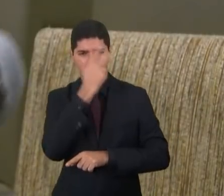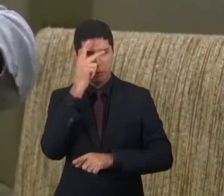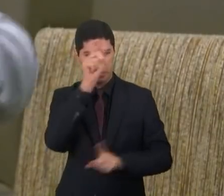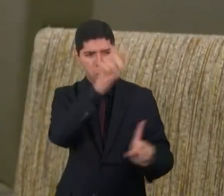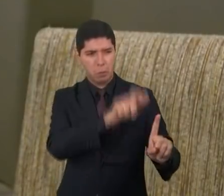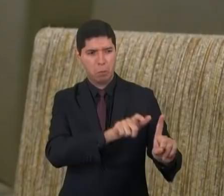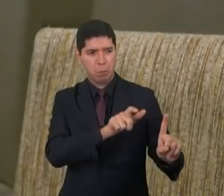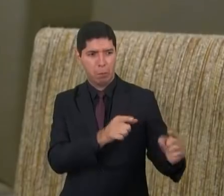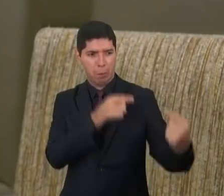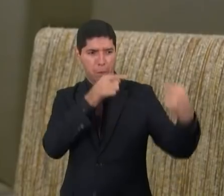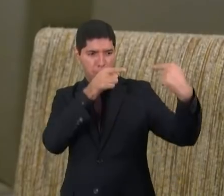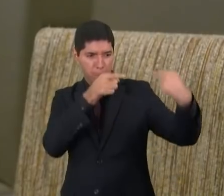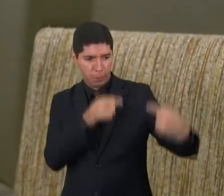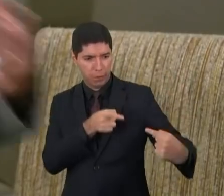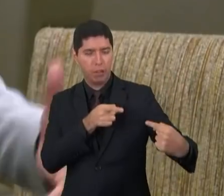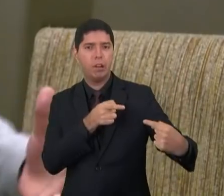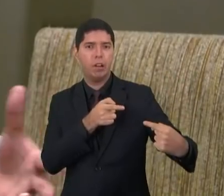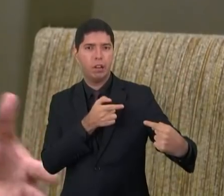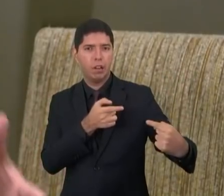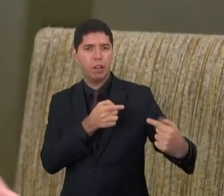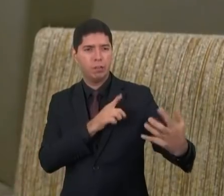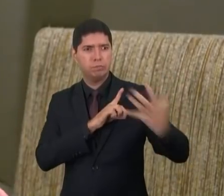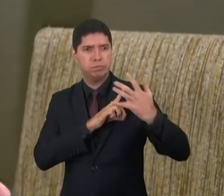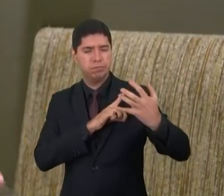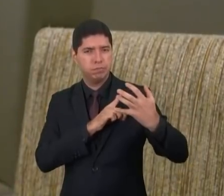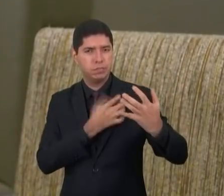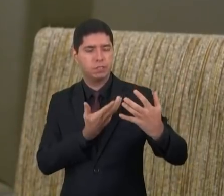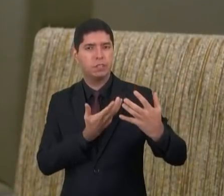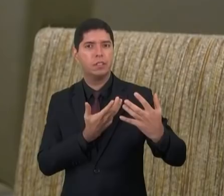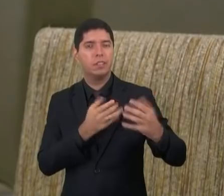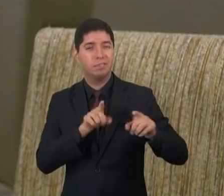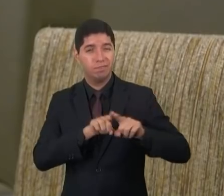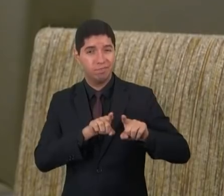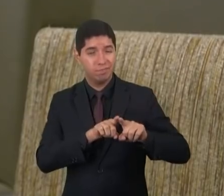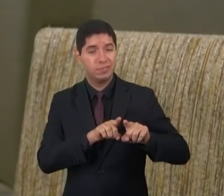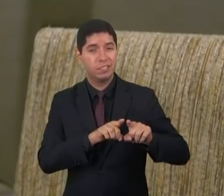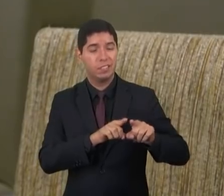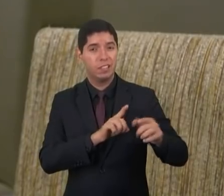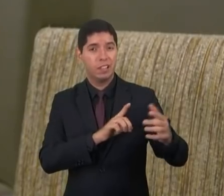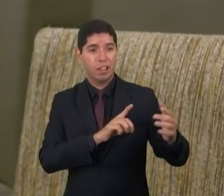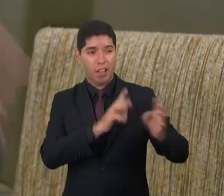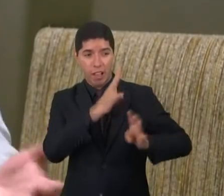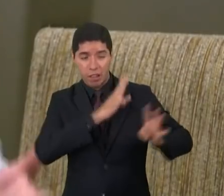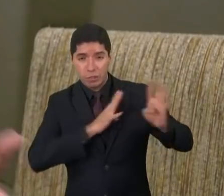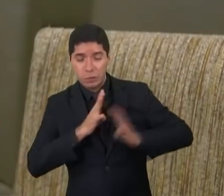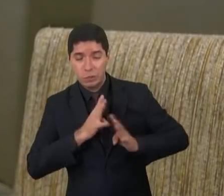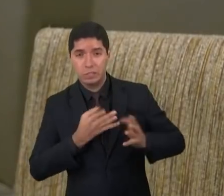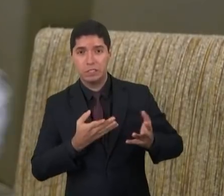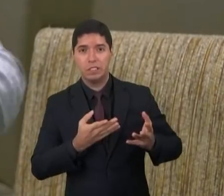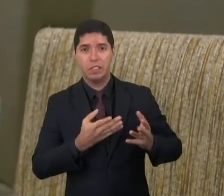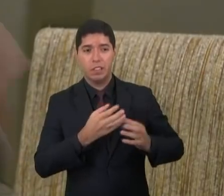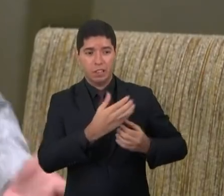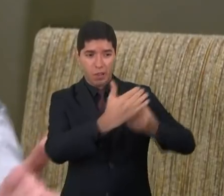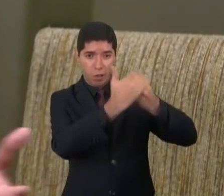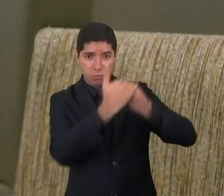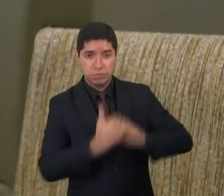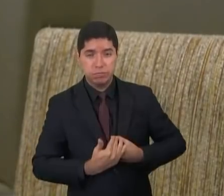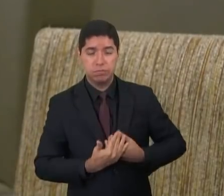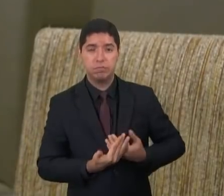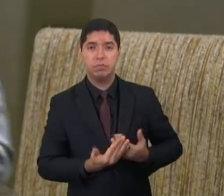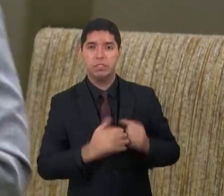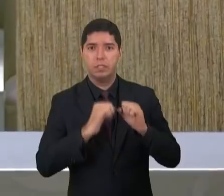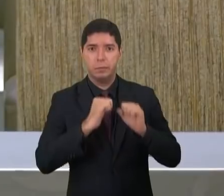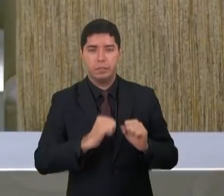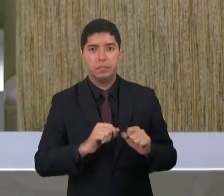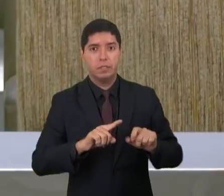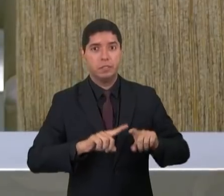porque ele se levantou para tomar uma atitude, ele se levantou para agir, para fazer algo.